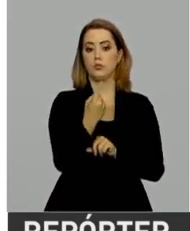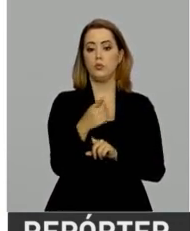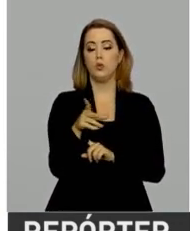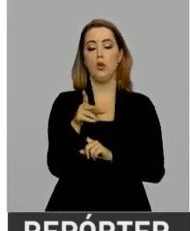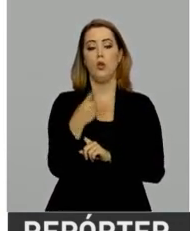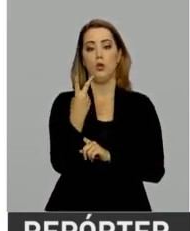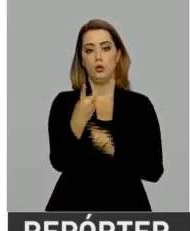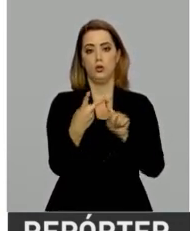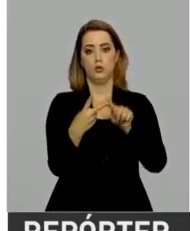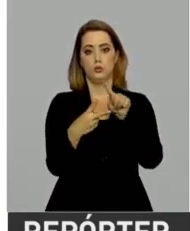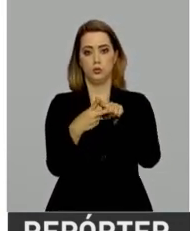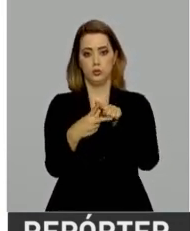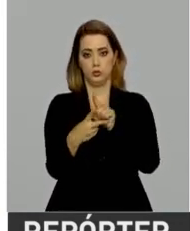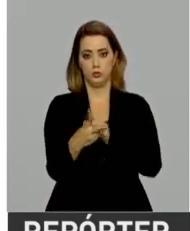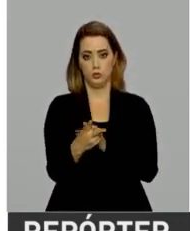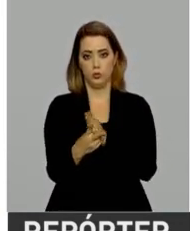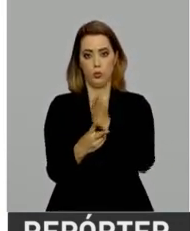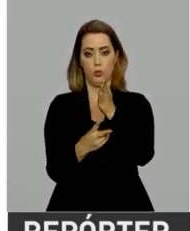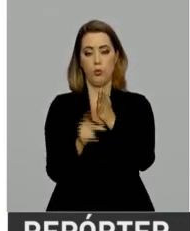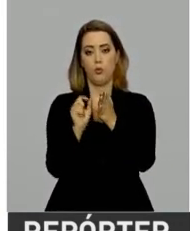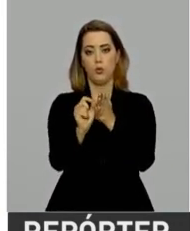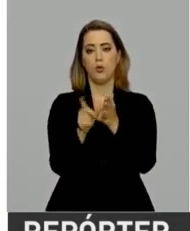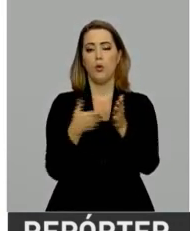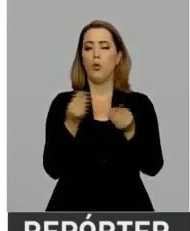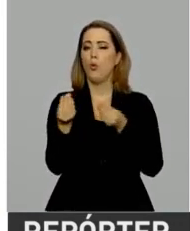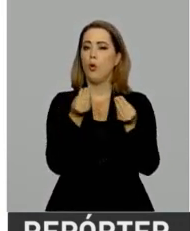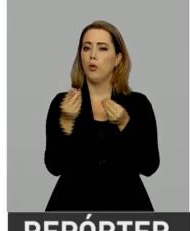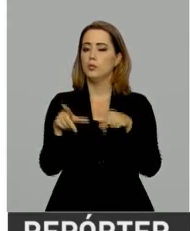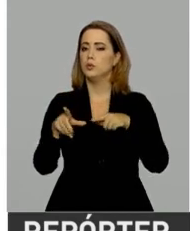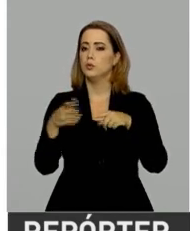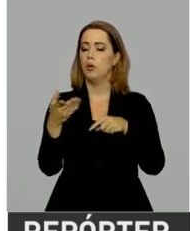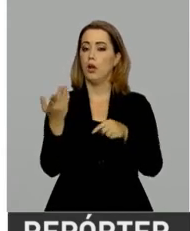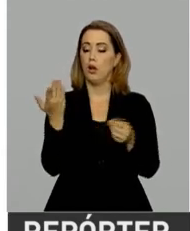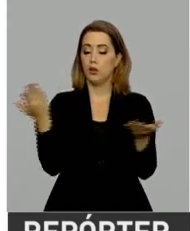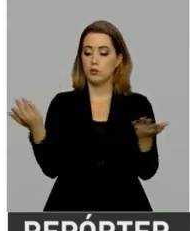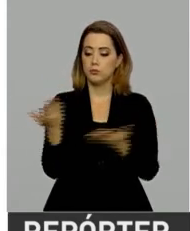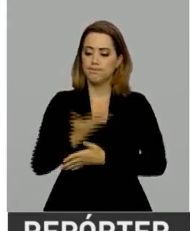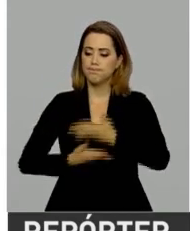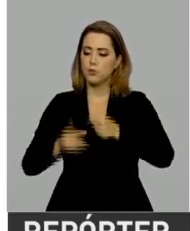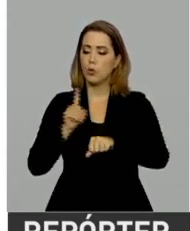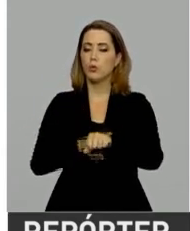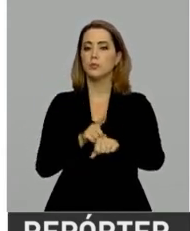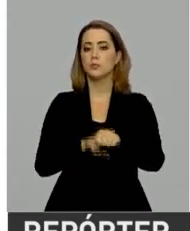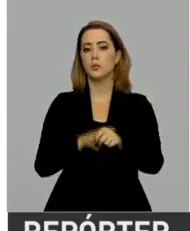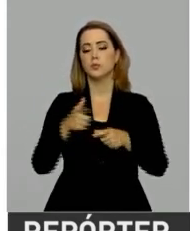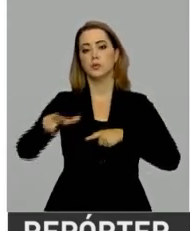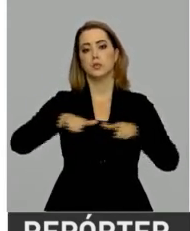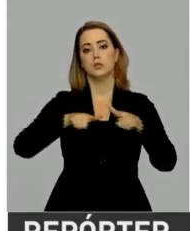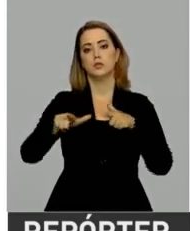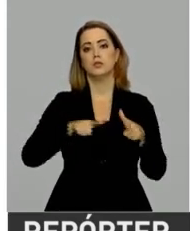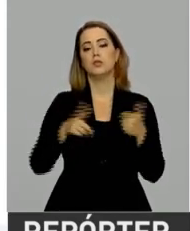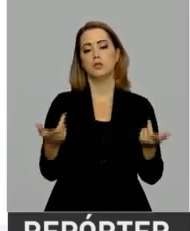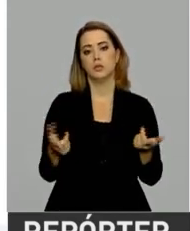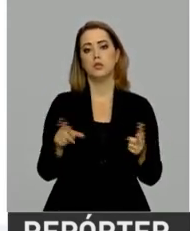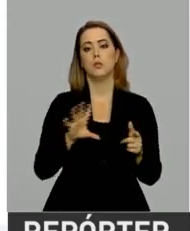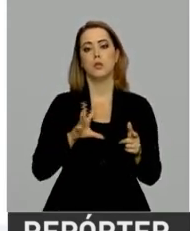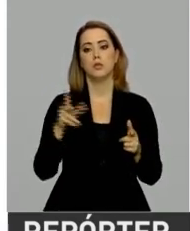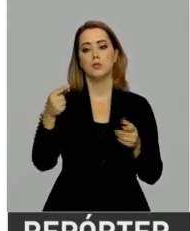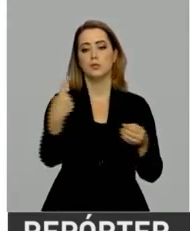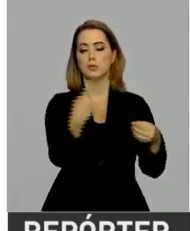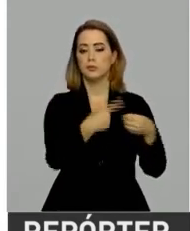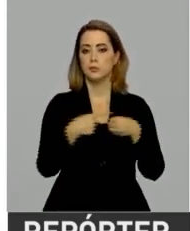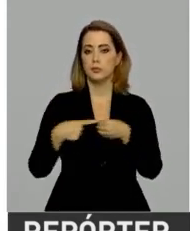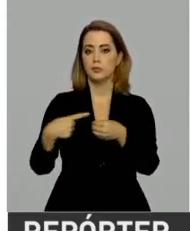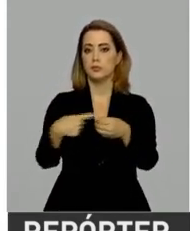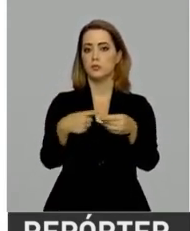dá acesso ao comportamento do mercado de trabalho nos boxes mais de 5.500 municípios do país 26